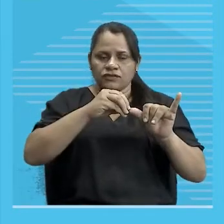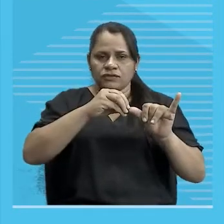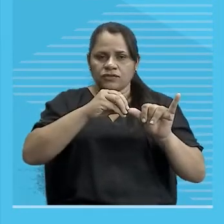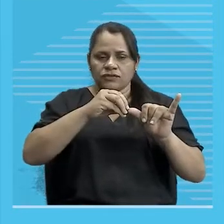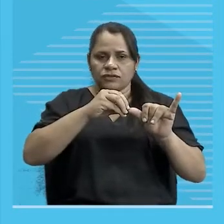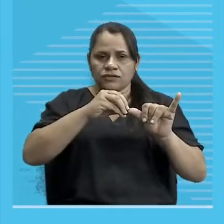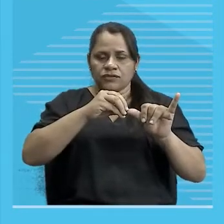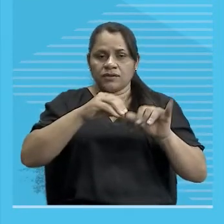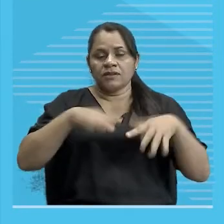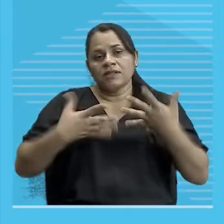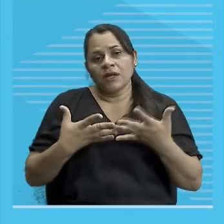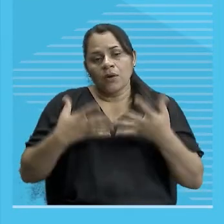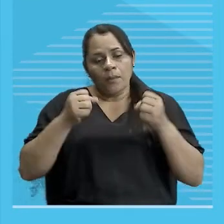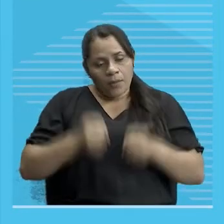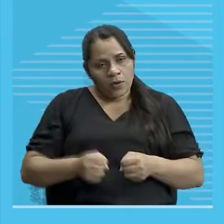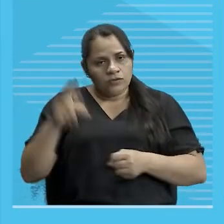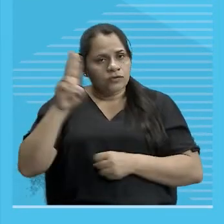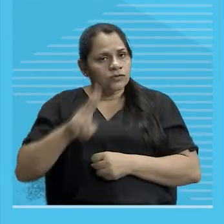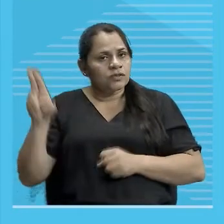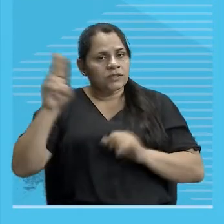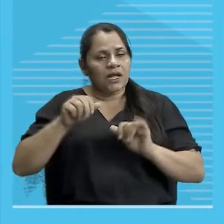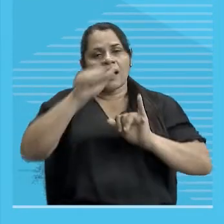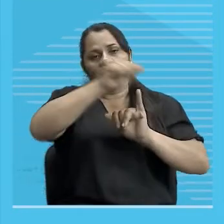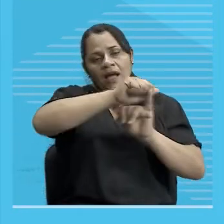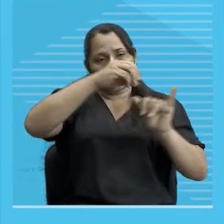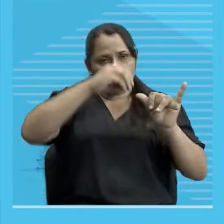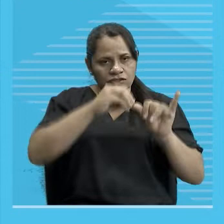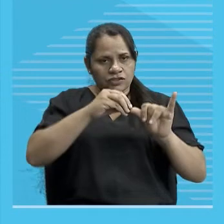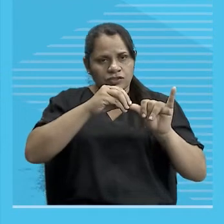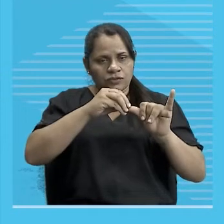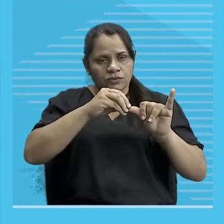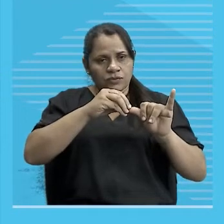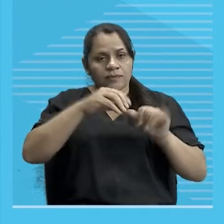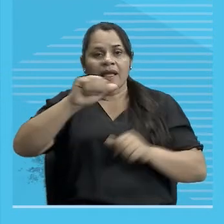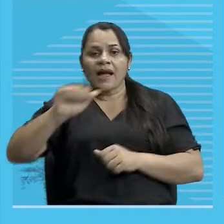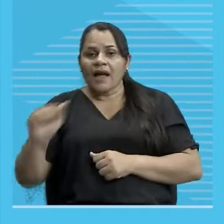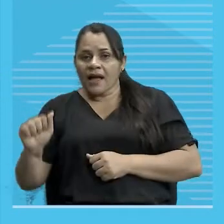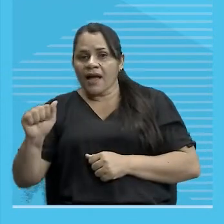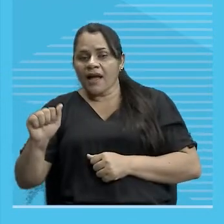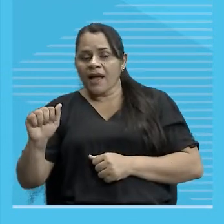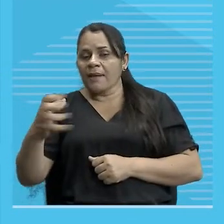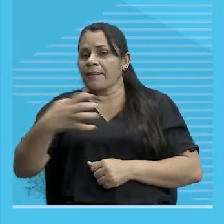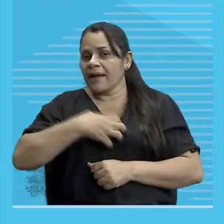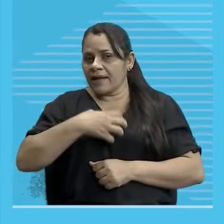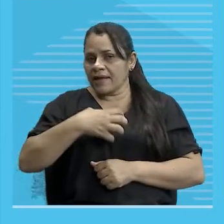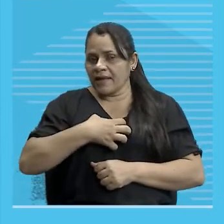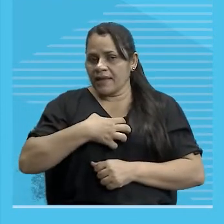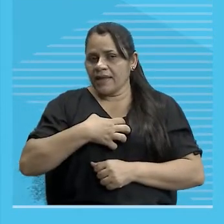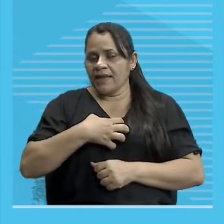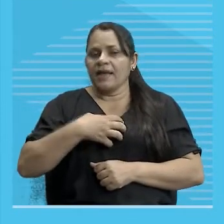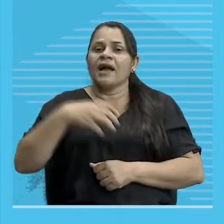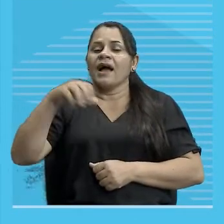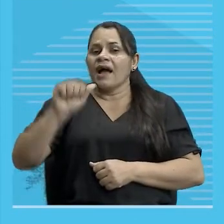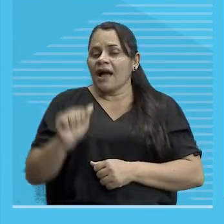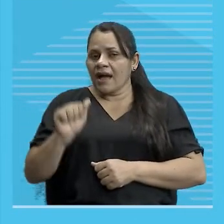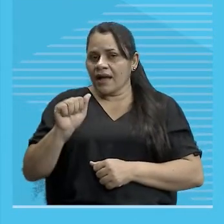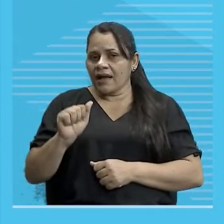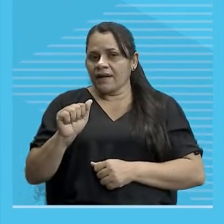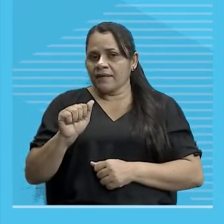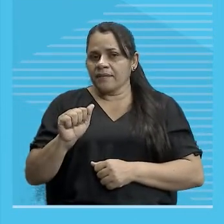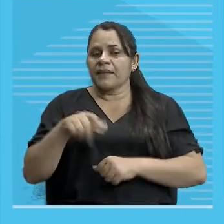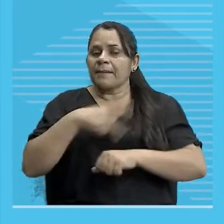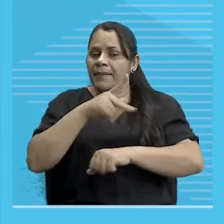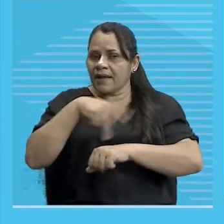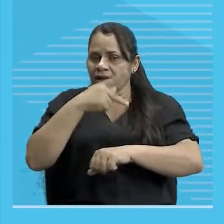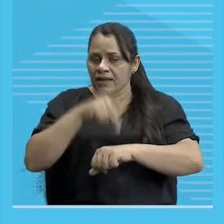posso colocar artigo diante de a Bahia, olha só, a Paraíba, a Itália.